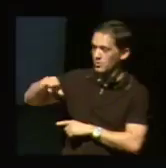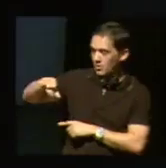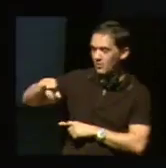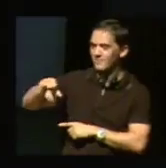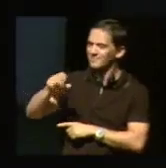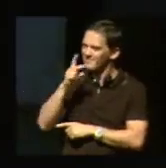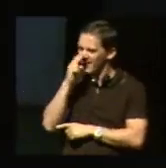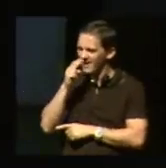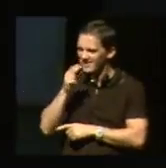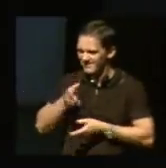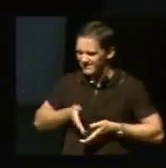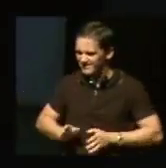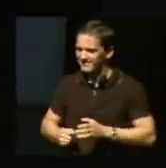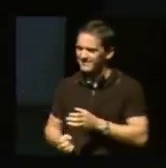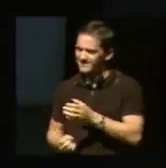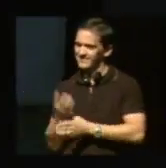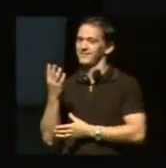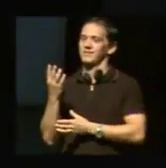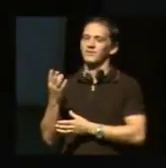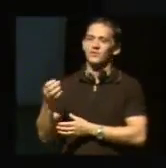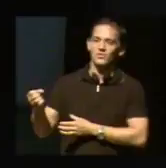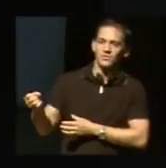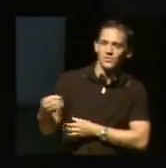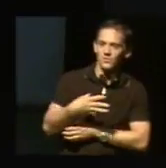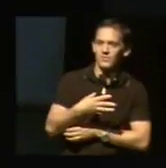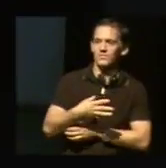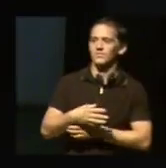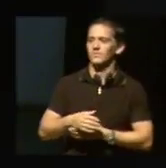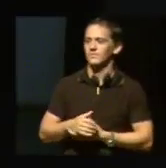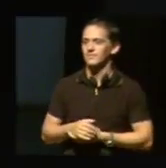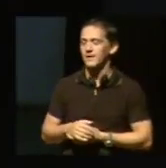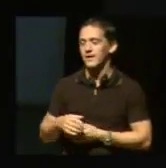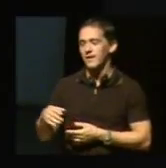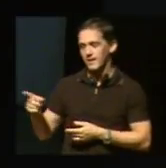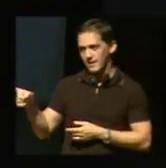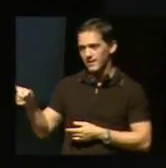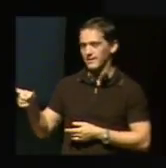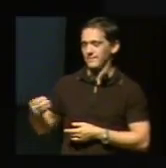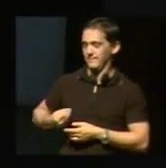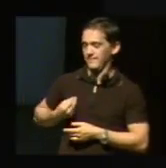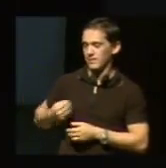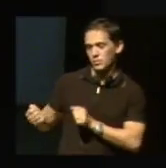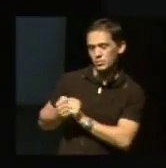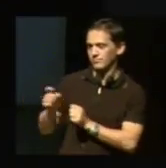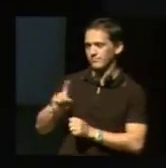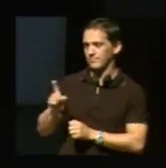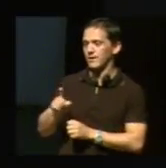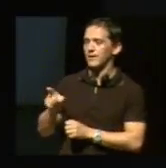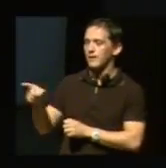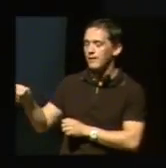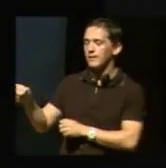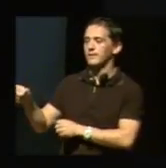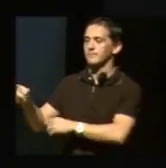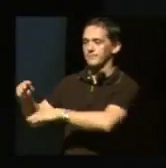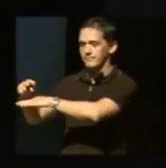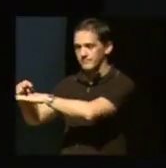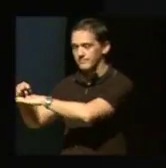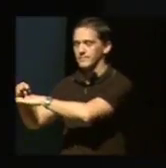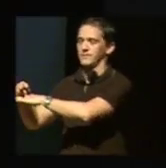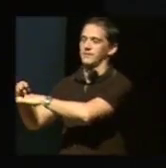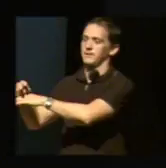criança. E a Gisele não está aqui hoje porque ela está de repouso, porque também está para